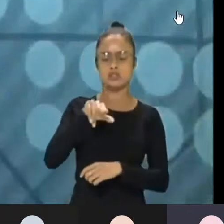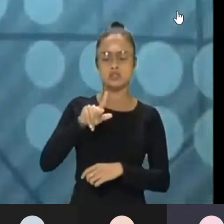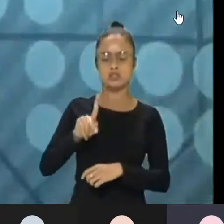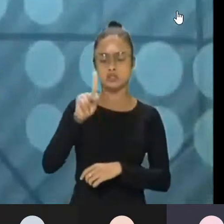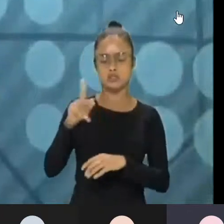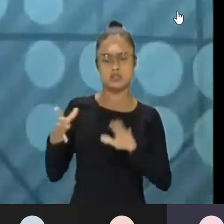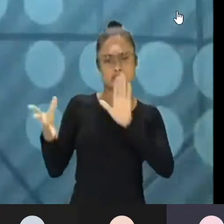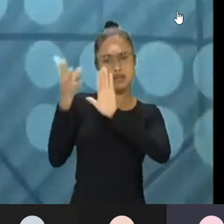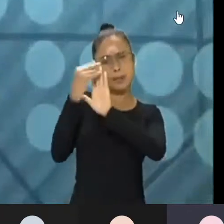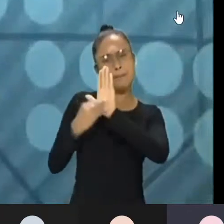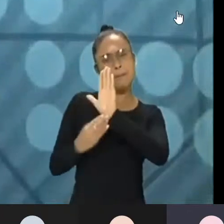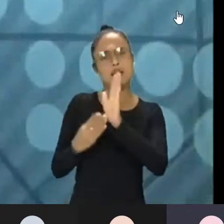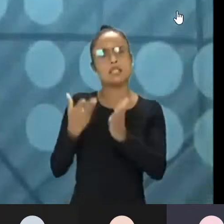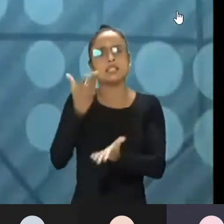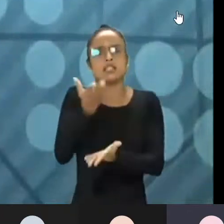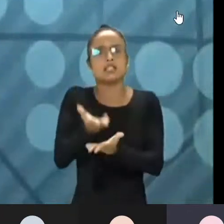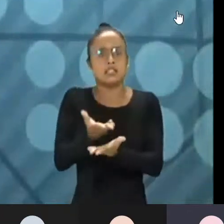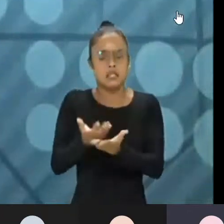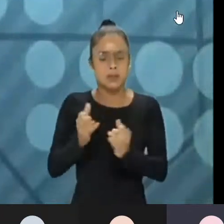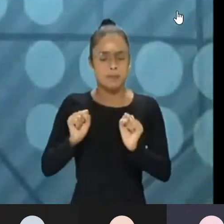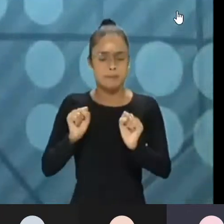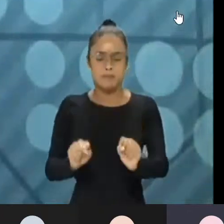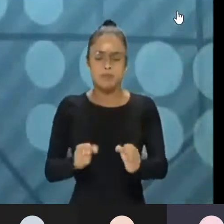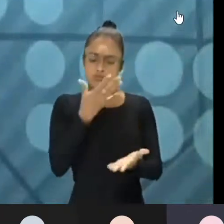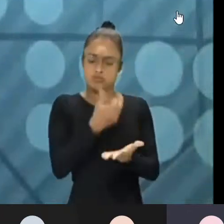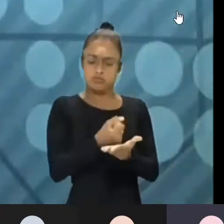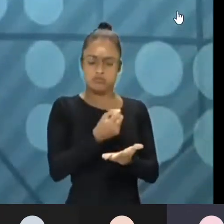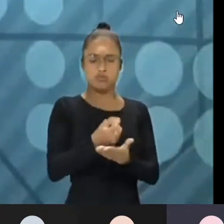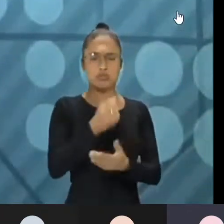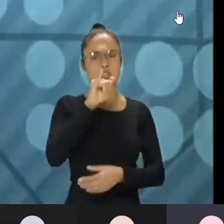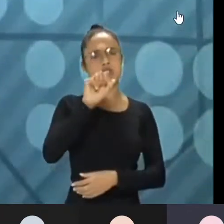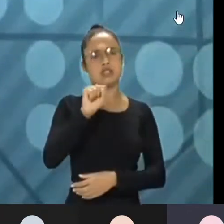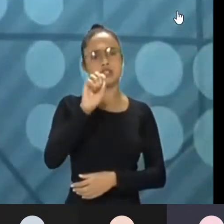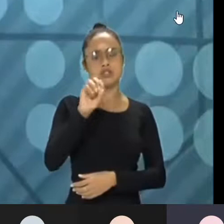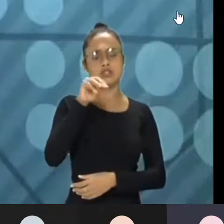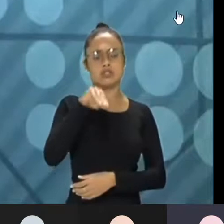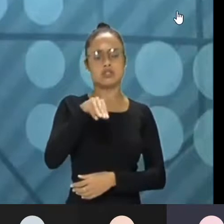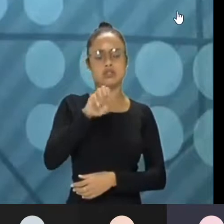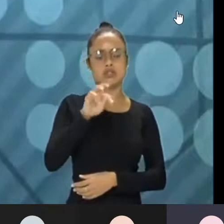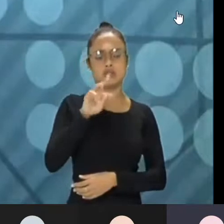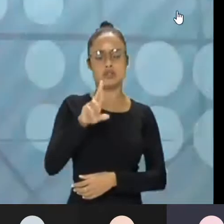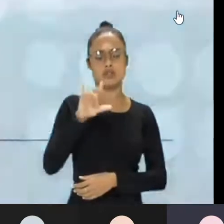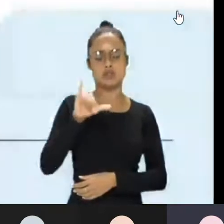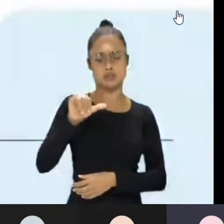esse link, você vai poder manipular essa maquete em isometria. Acompanhe no slide.